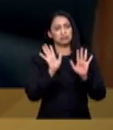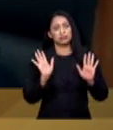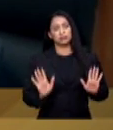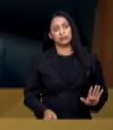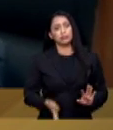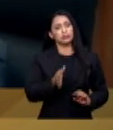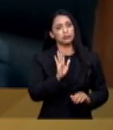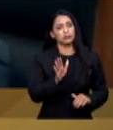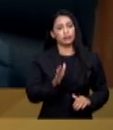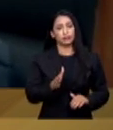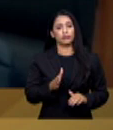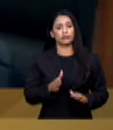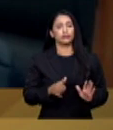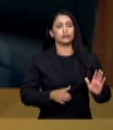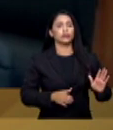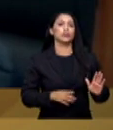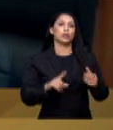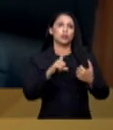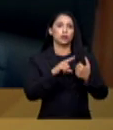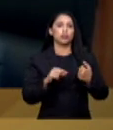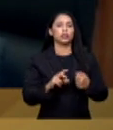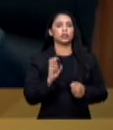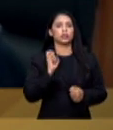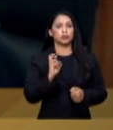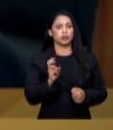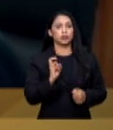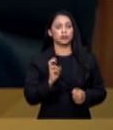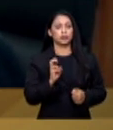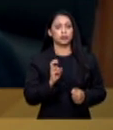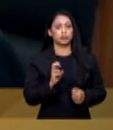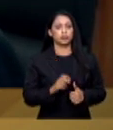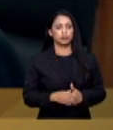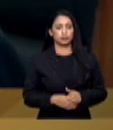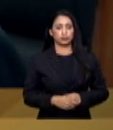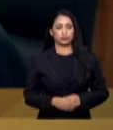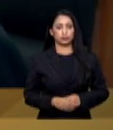a partir da própria leitura do artigo 5º, né,